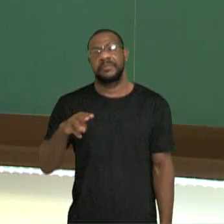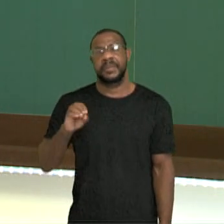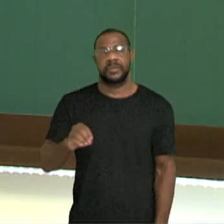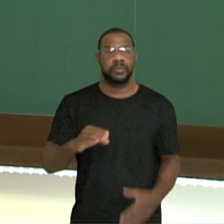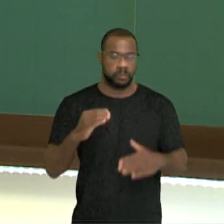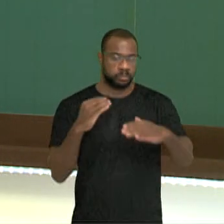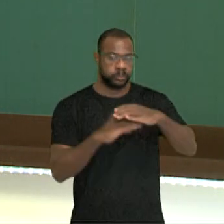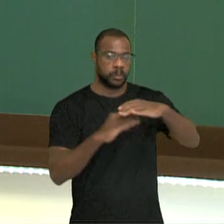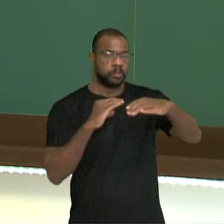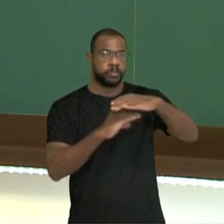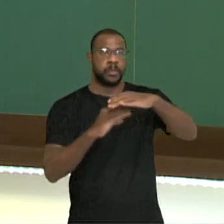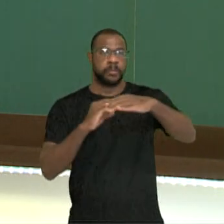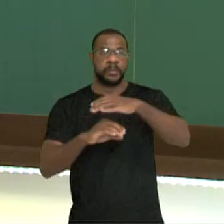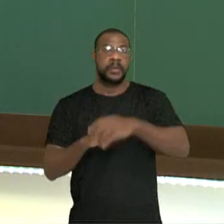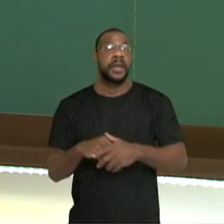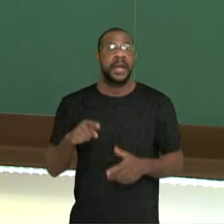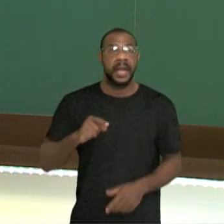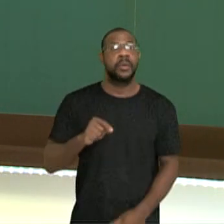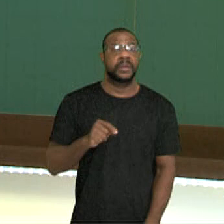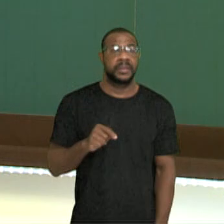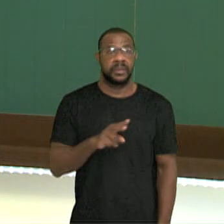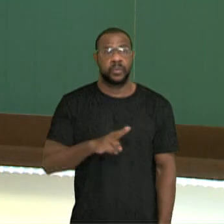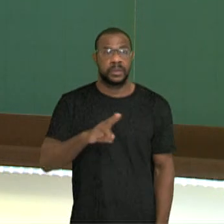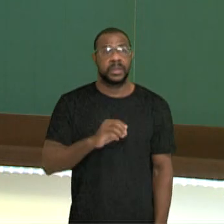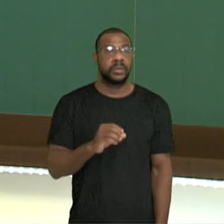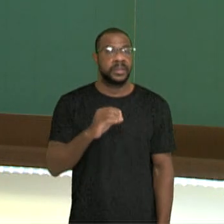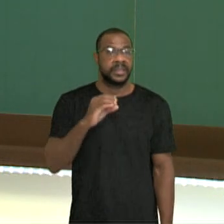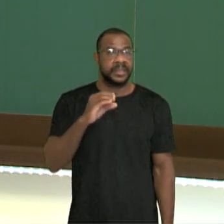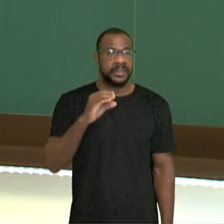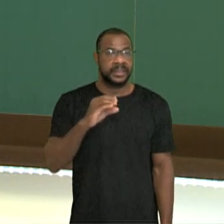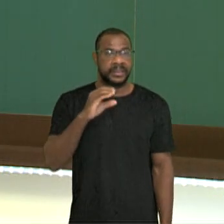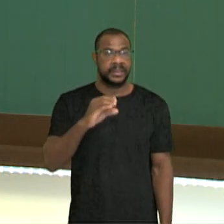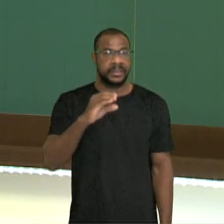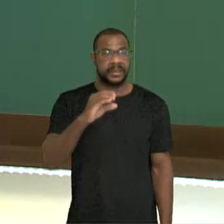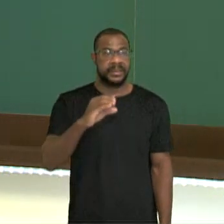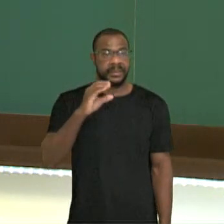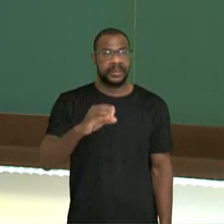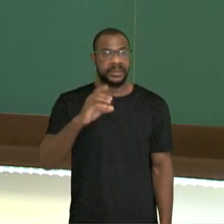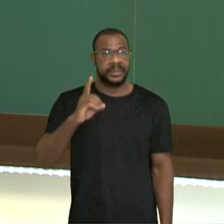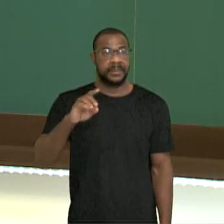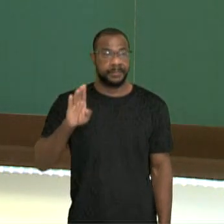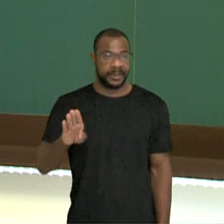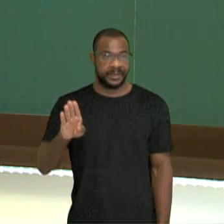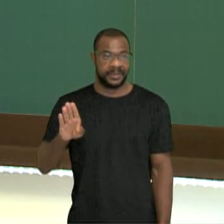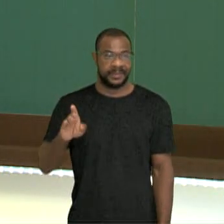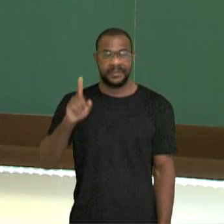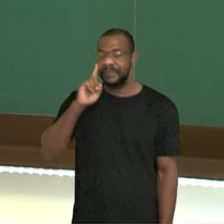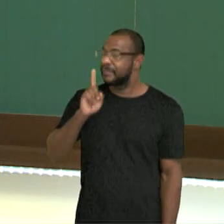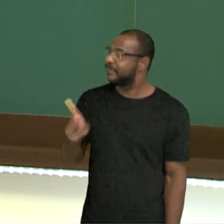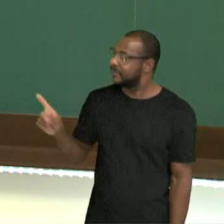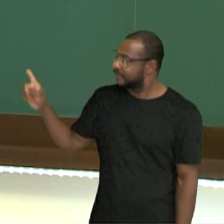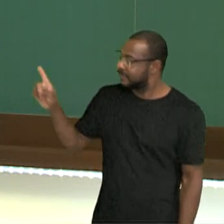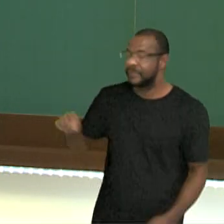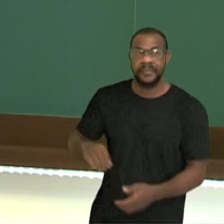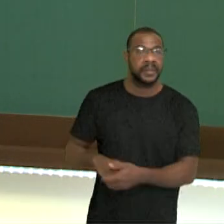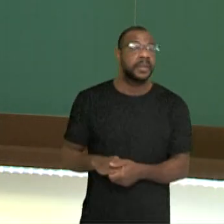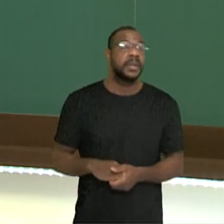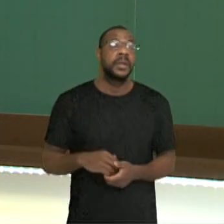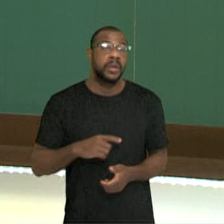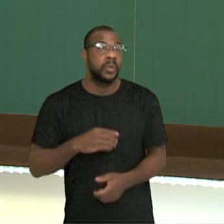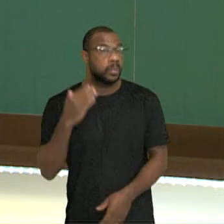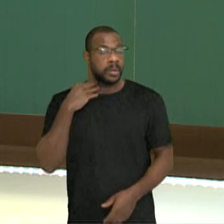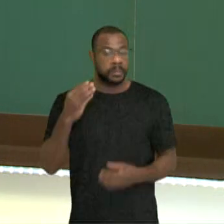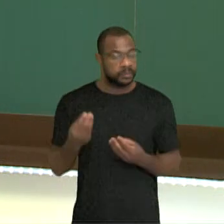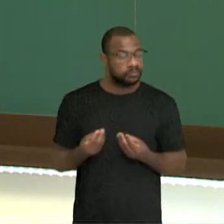pode utilizar é o CDB, que é o Certificado de Depósitos Bancários, que hoje em dia ele consegue oferecer